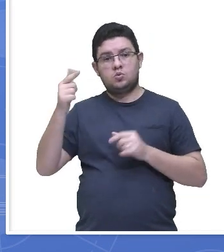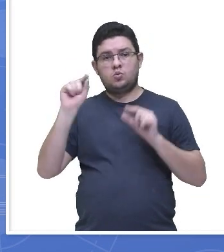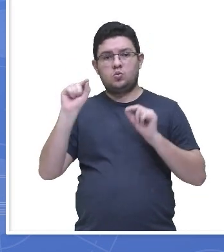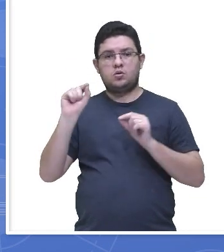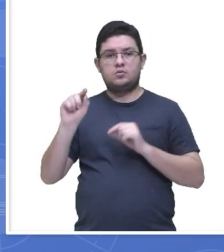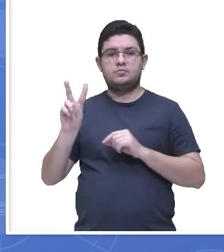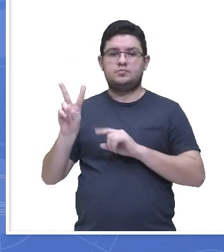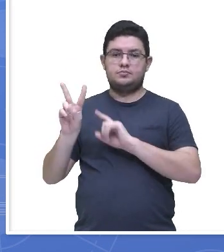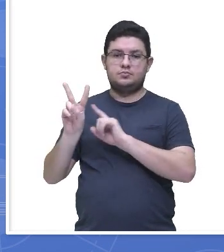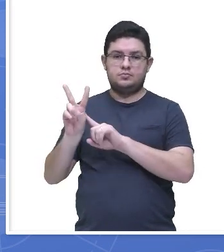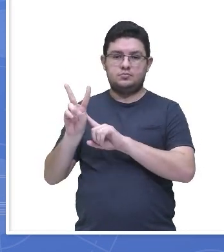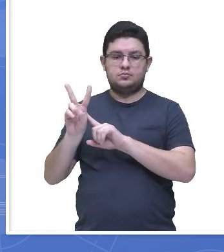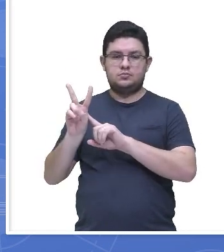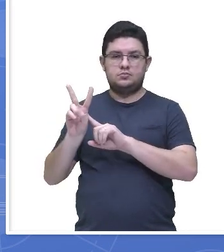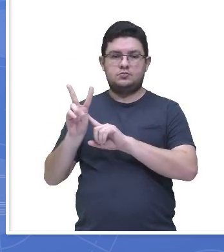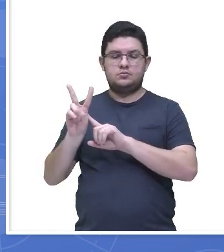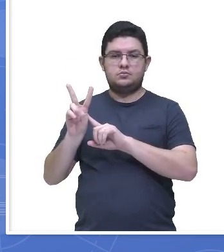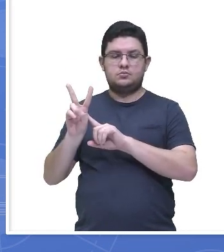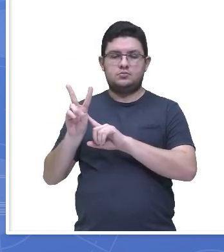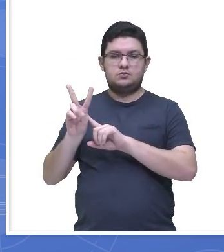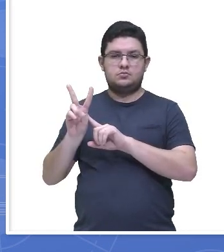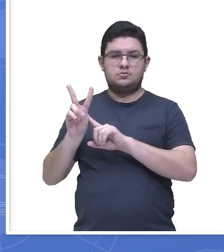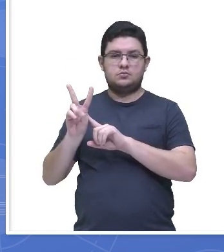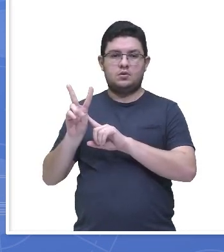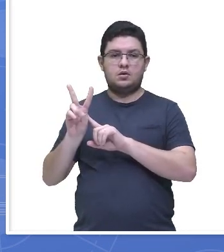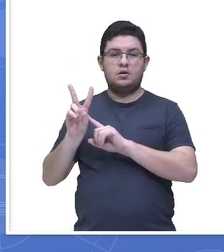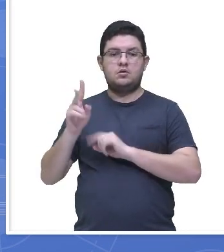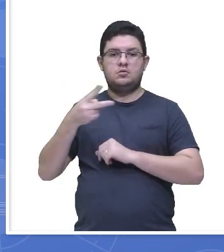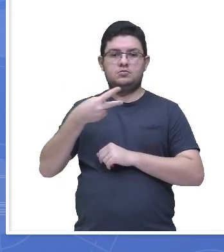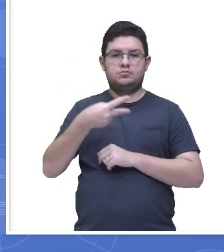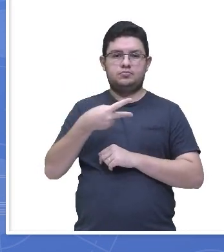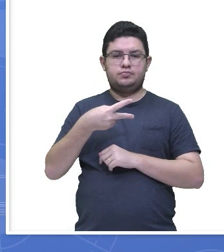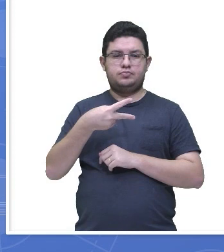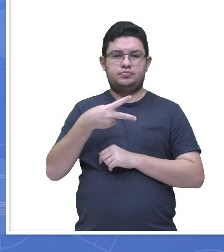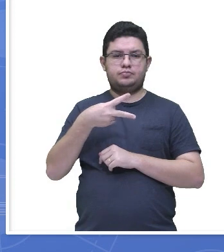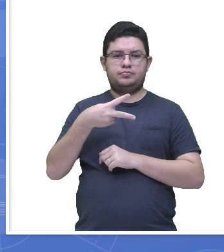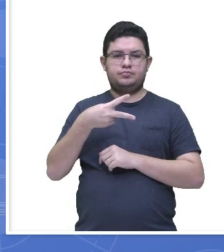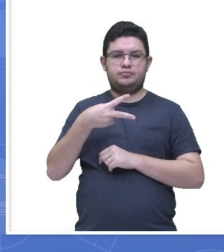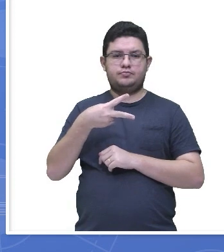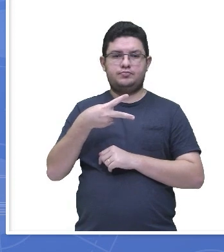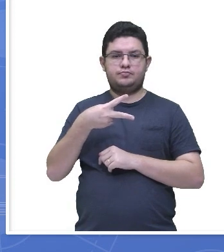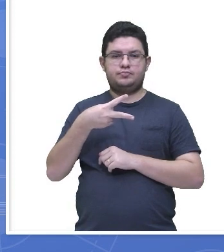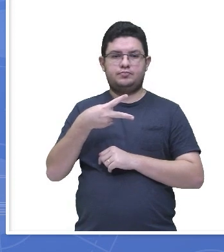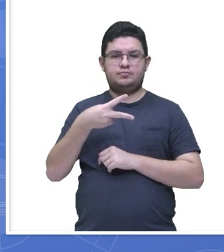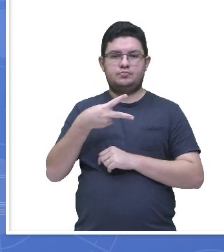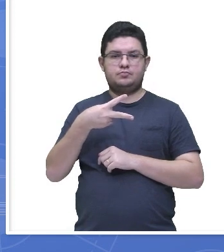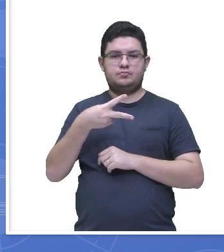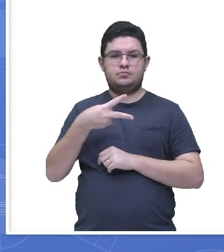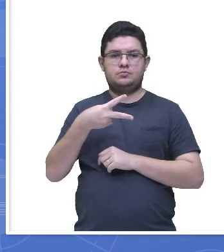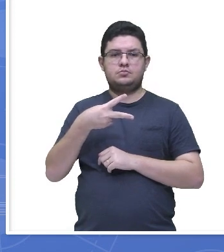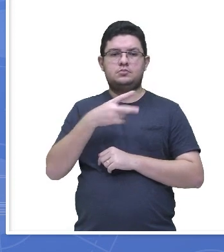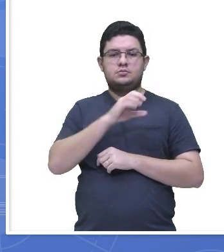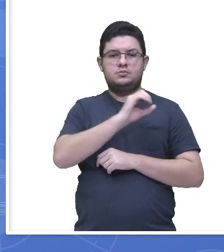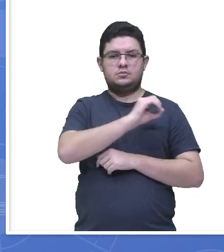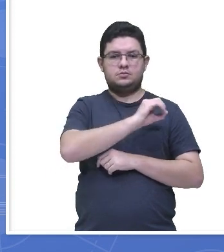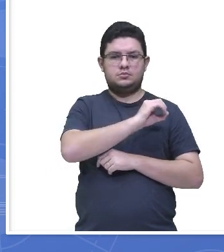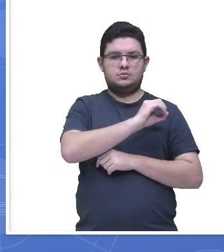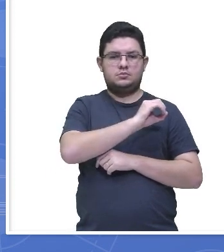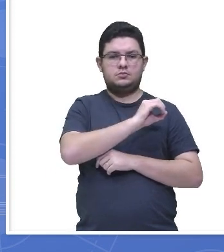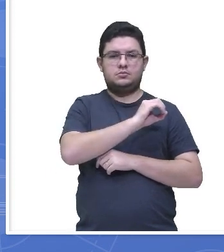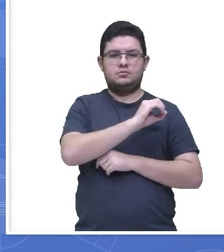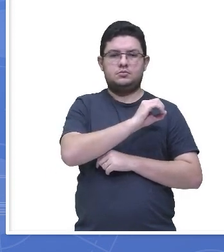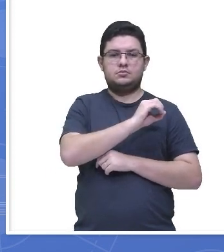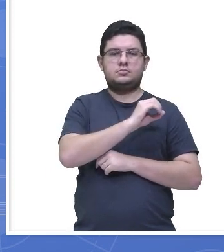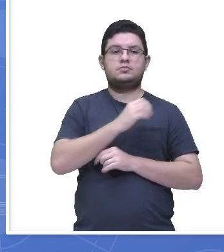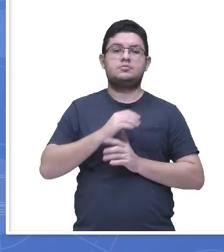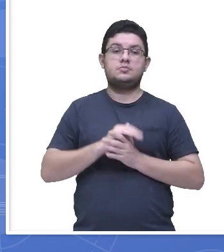zero, e aí eu tenho um movimento retrógrado. Veja aqui, pessoal, que nesse tipo de movimento, agora,